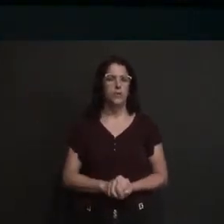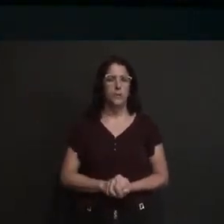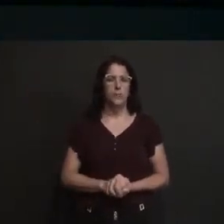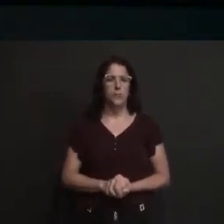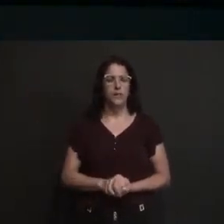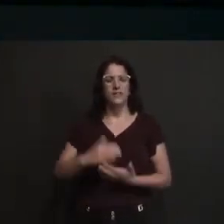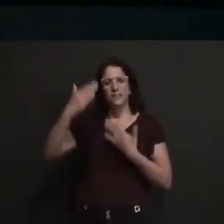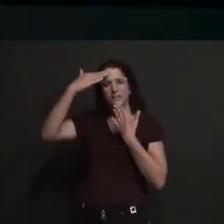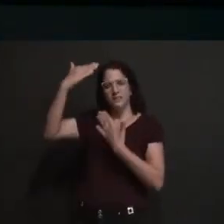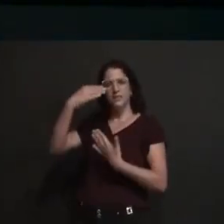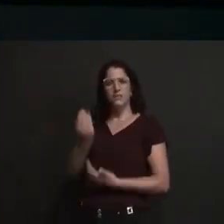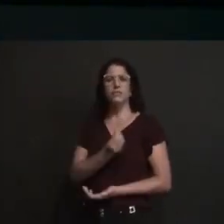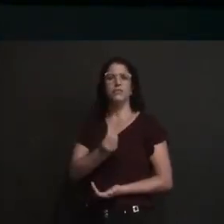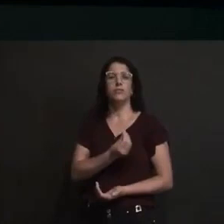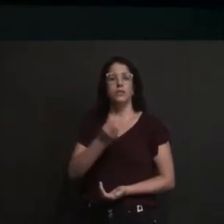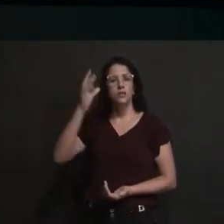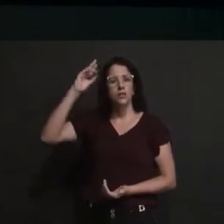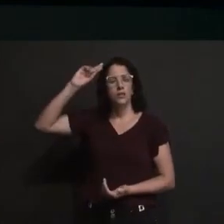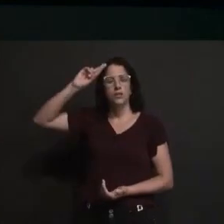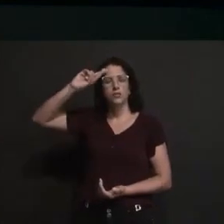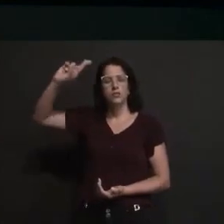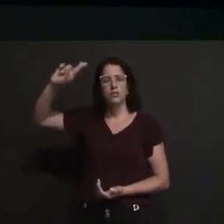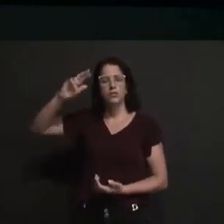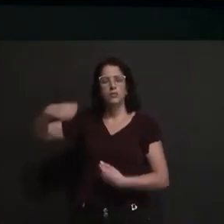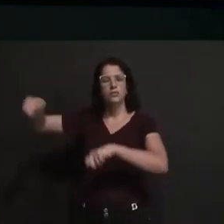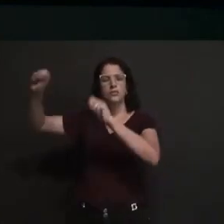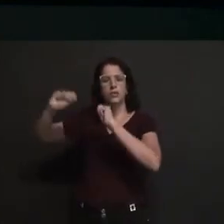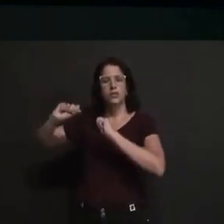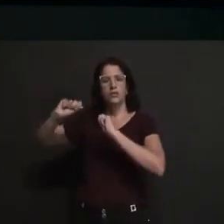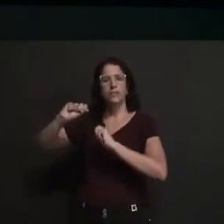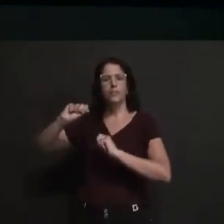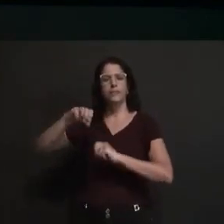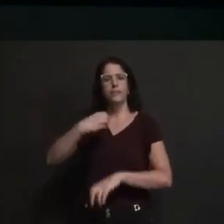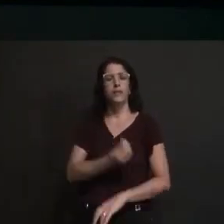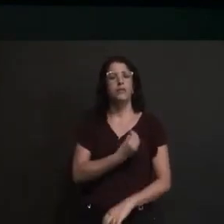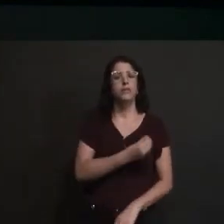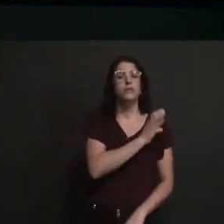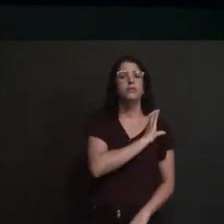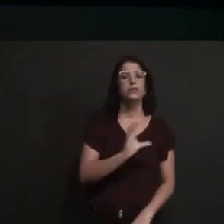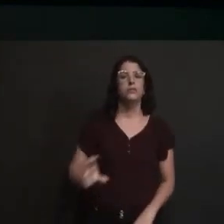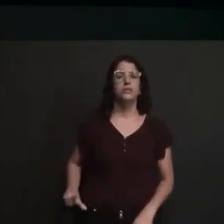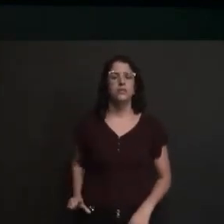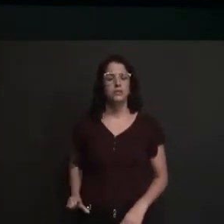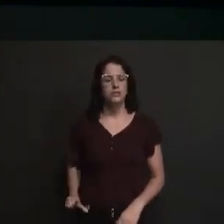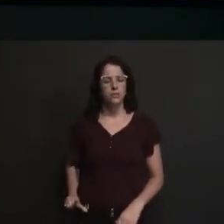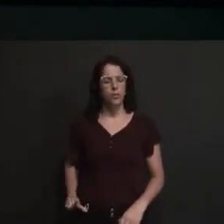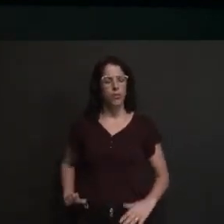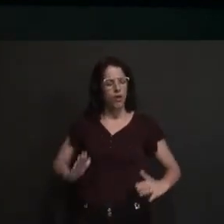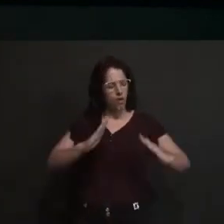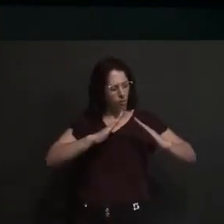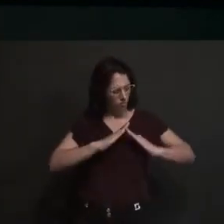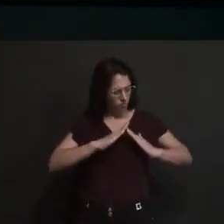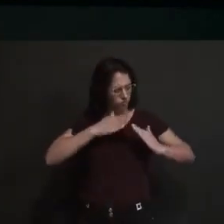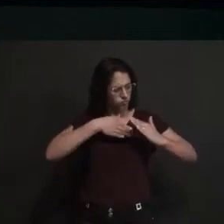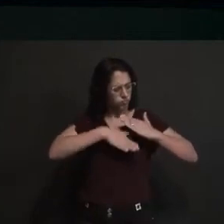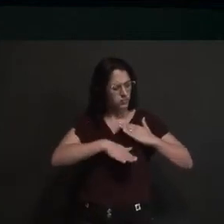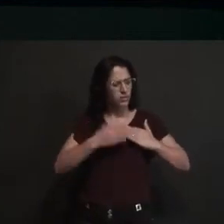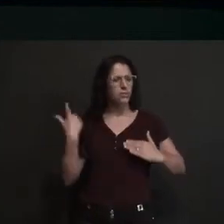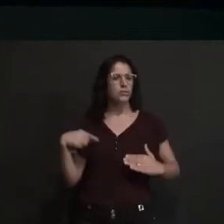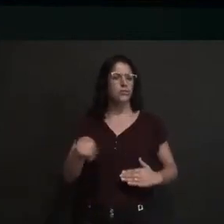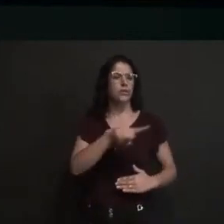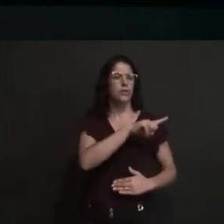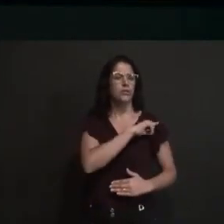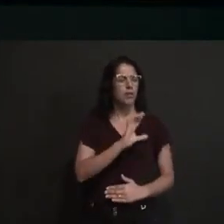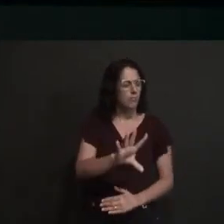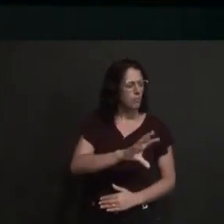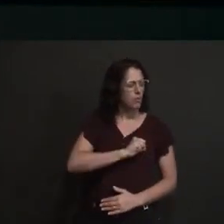deu. Pela vida de Cristo que habita em nós. Paixão,